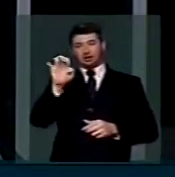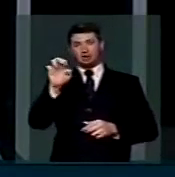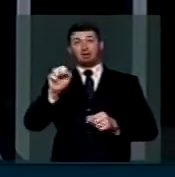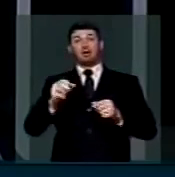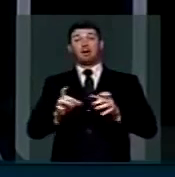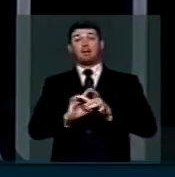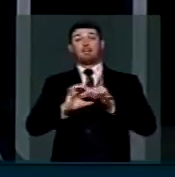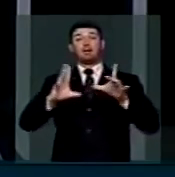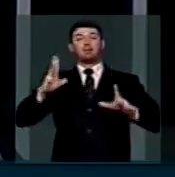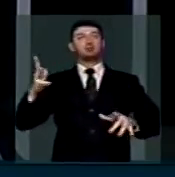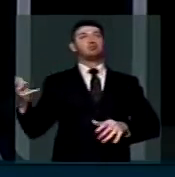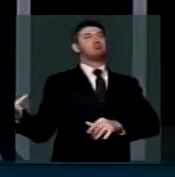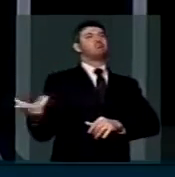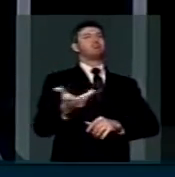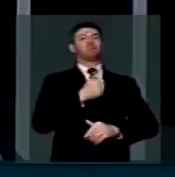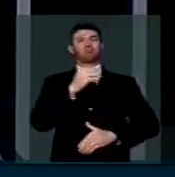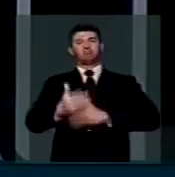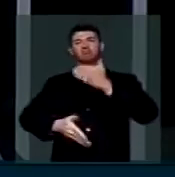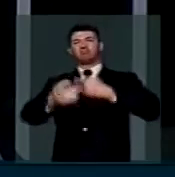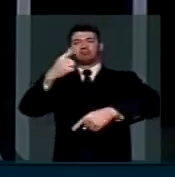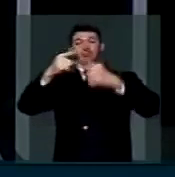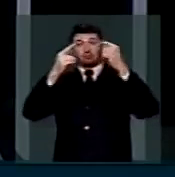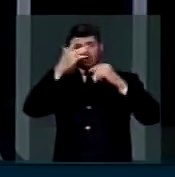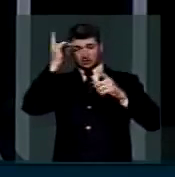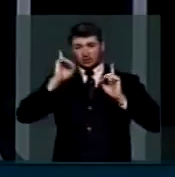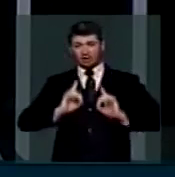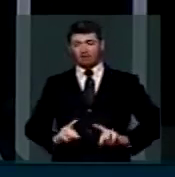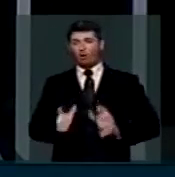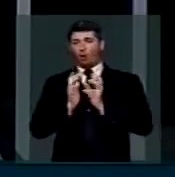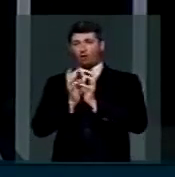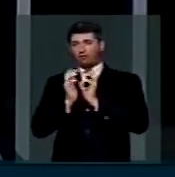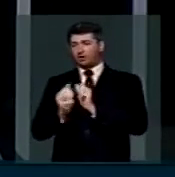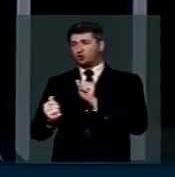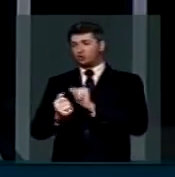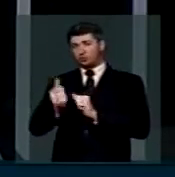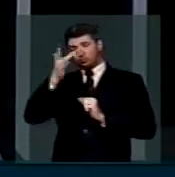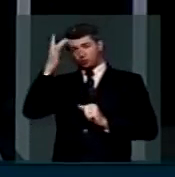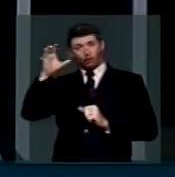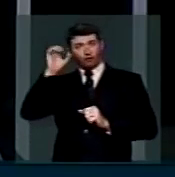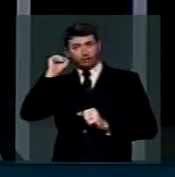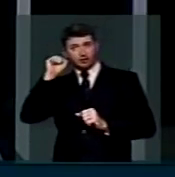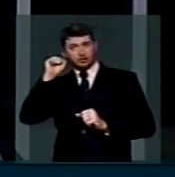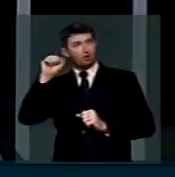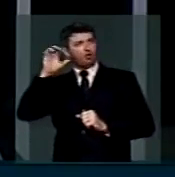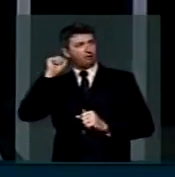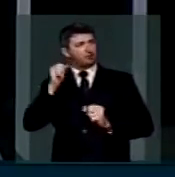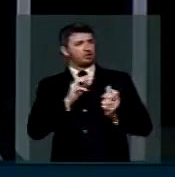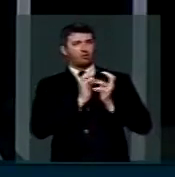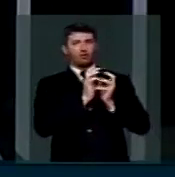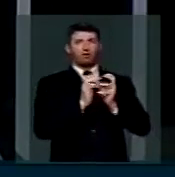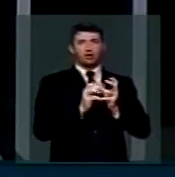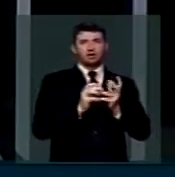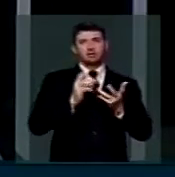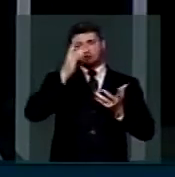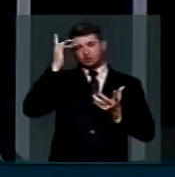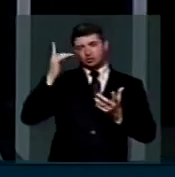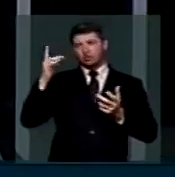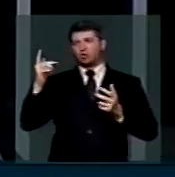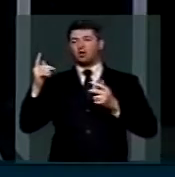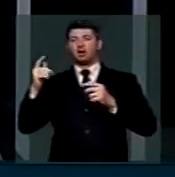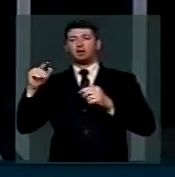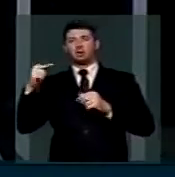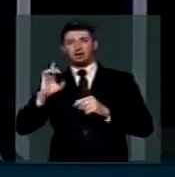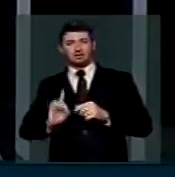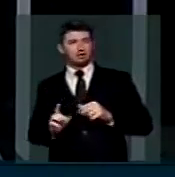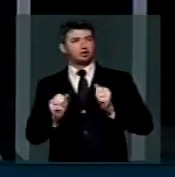espetacular, de forma que os estudantes com deficiência convivem com os outros alunos e os alunos convivem com eles.